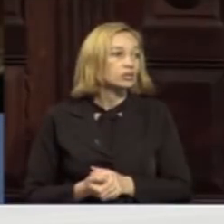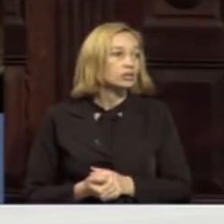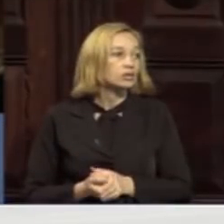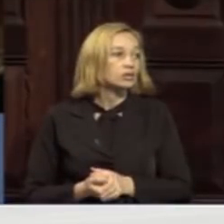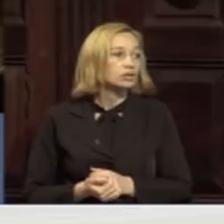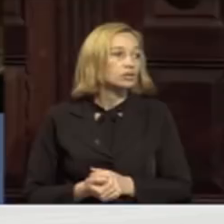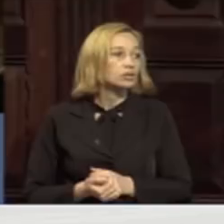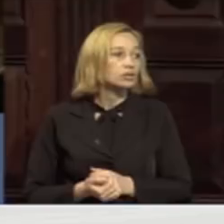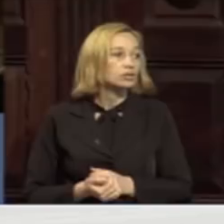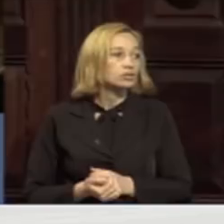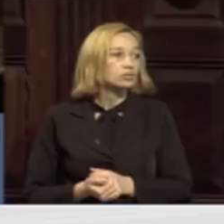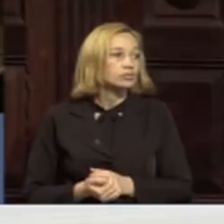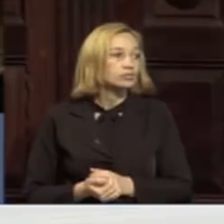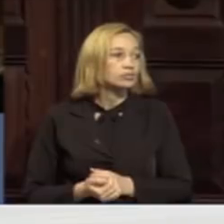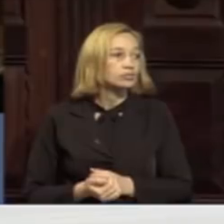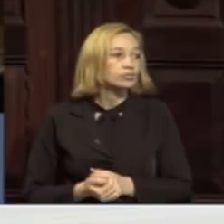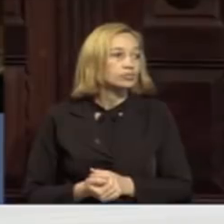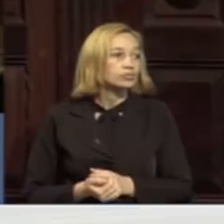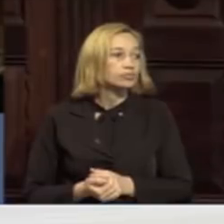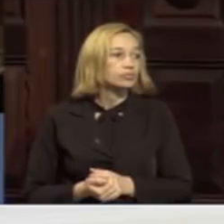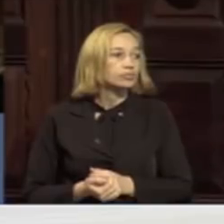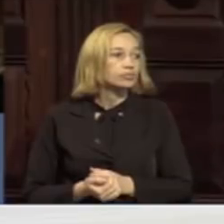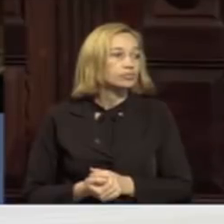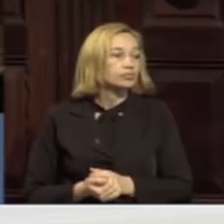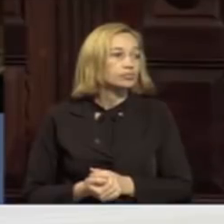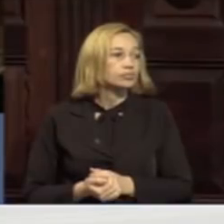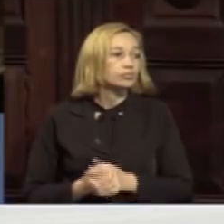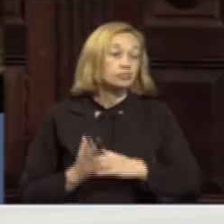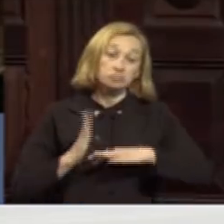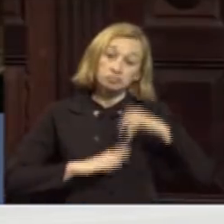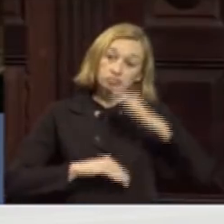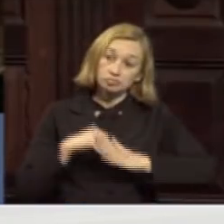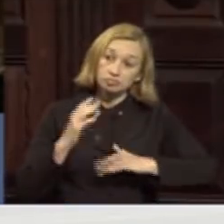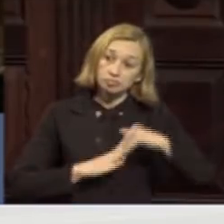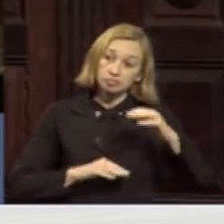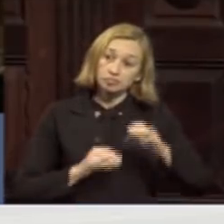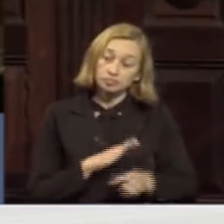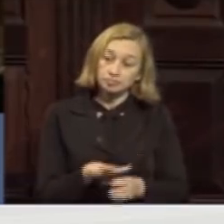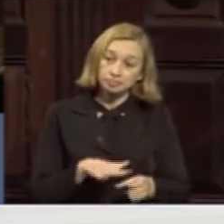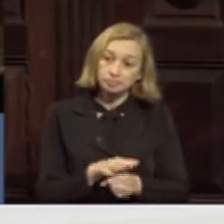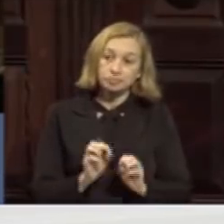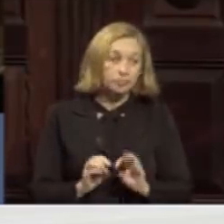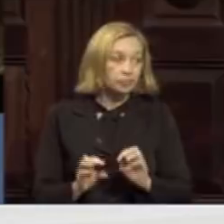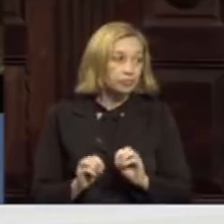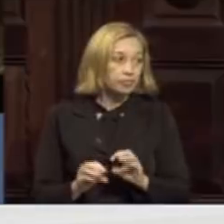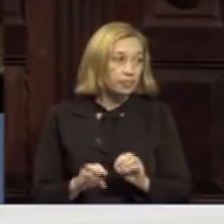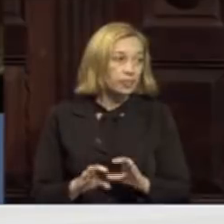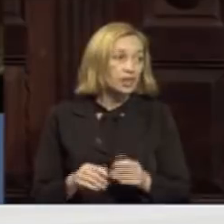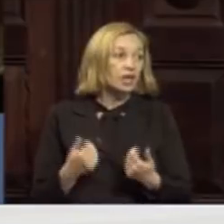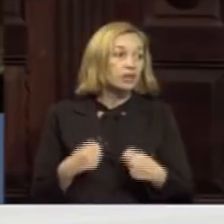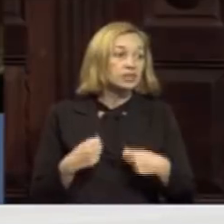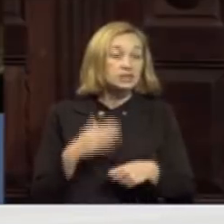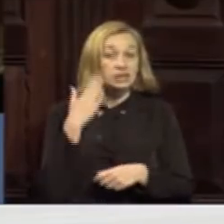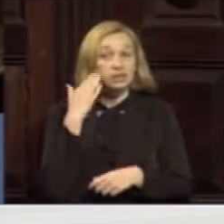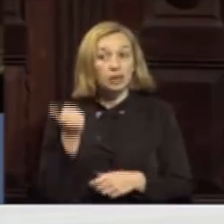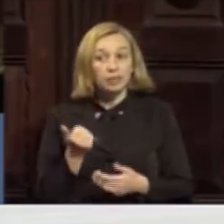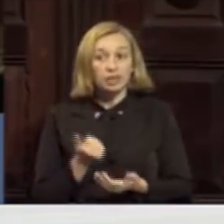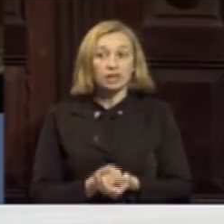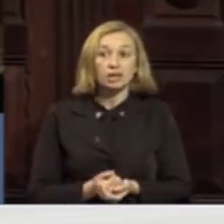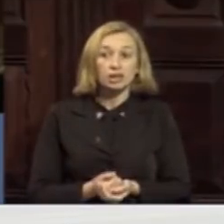à situação dos profissionais da educação do Antônio Sarlo, caso haja a incorporação, porque é preciso saber como que eles vão ficar do ponto de vista de